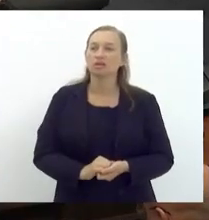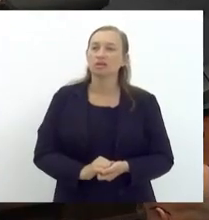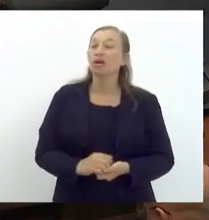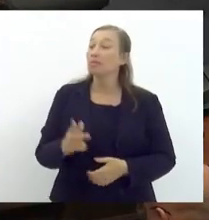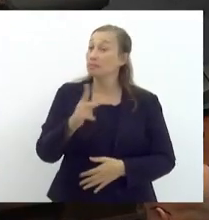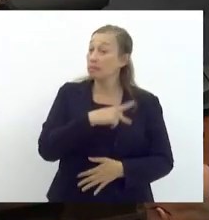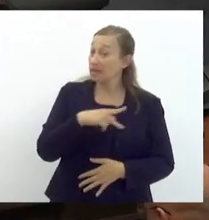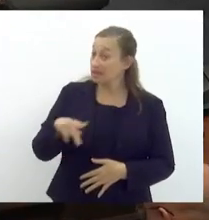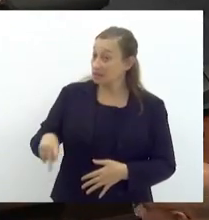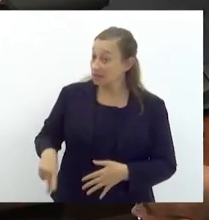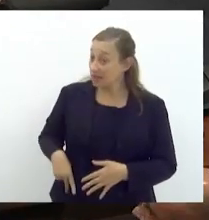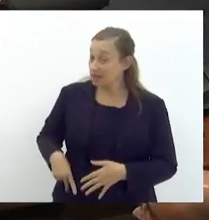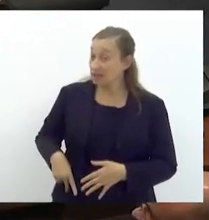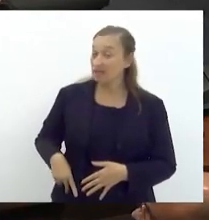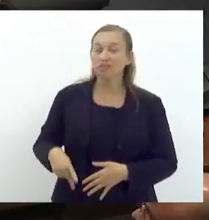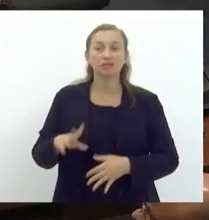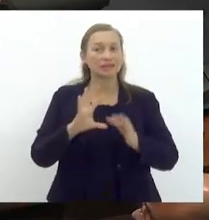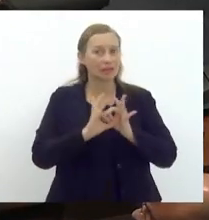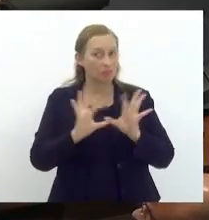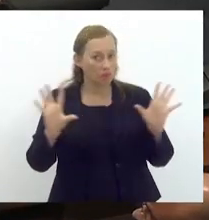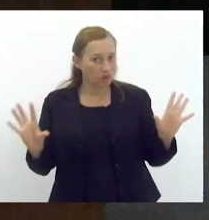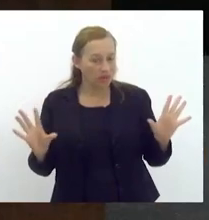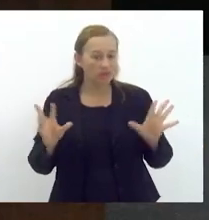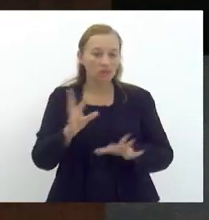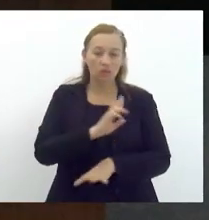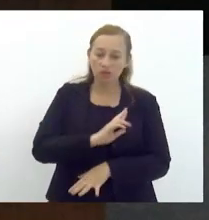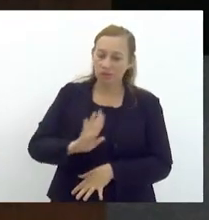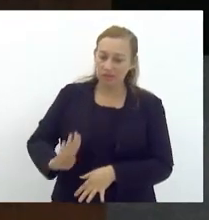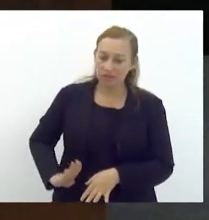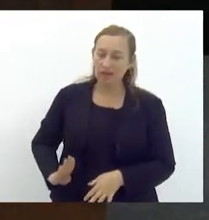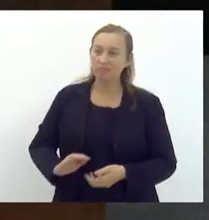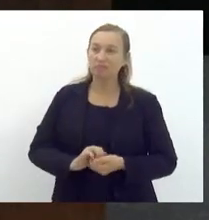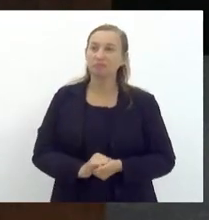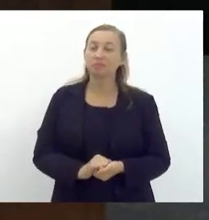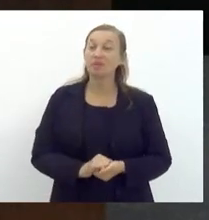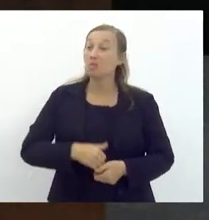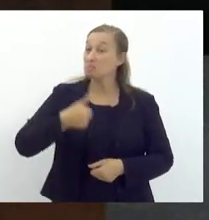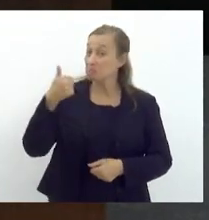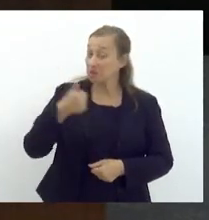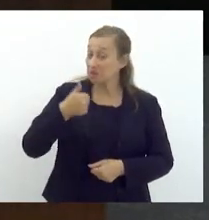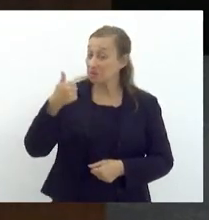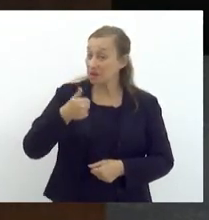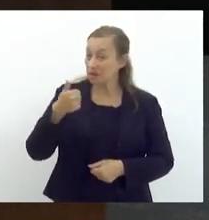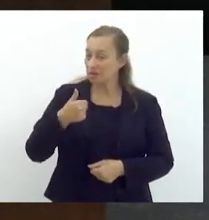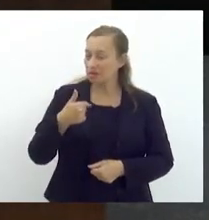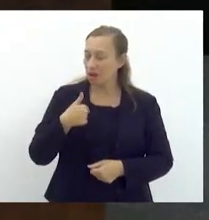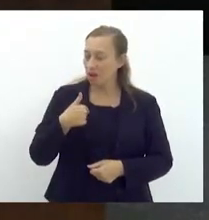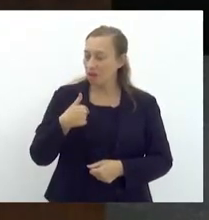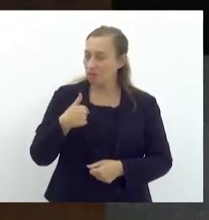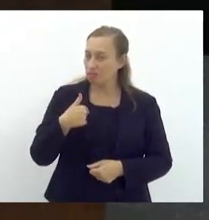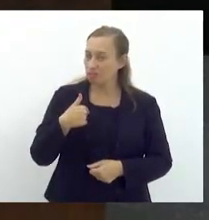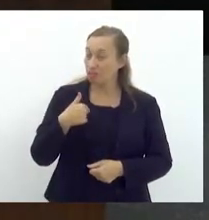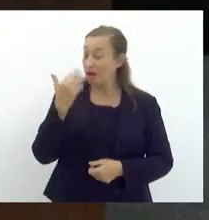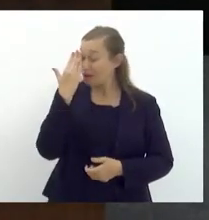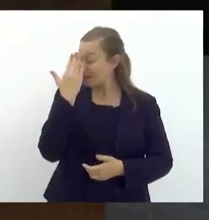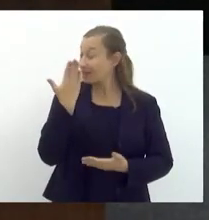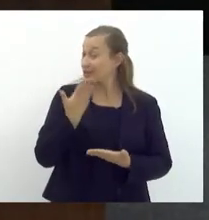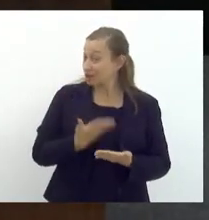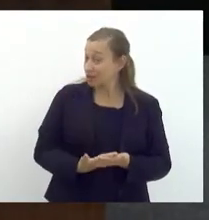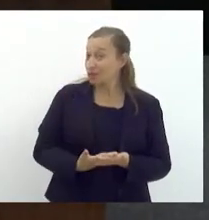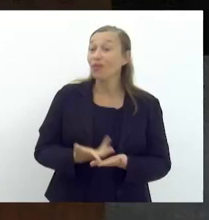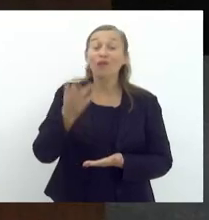Presidente democrático Rodrigo Bacelar primeiro estou convencido que